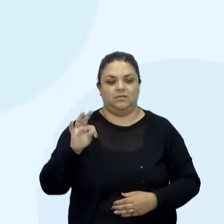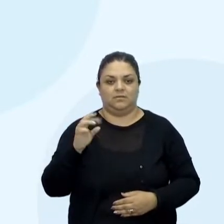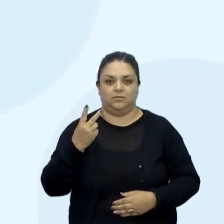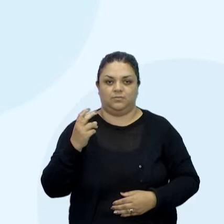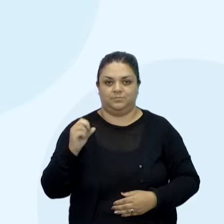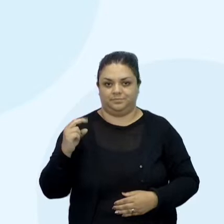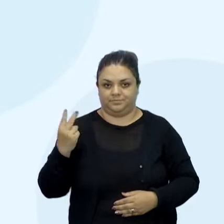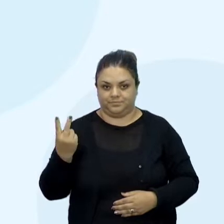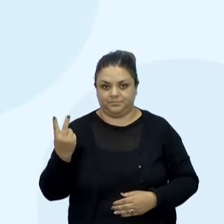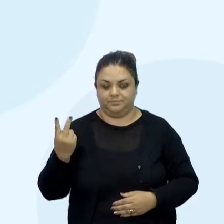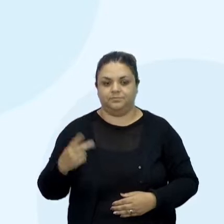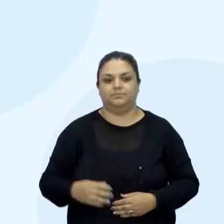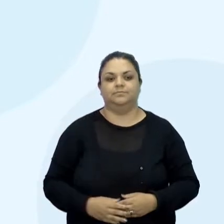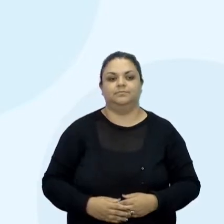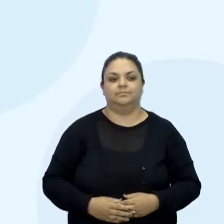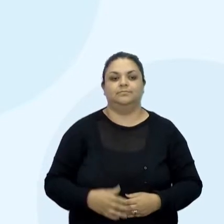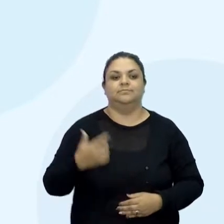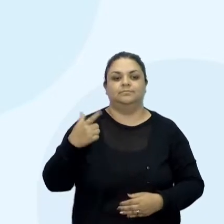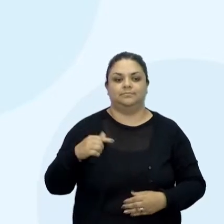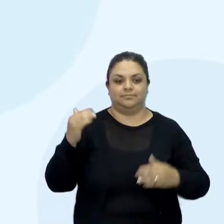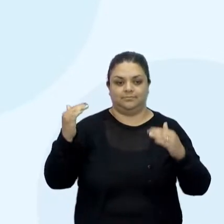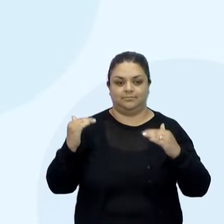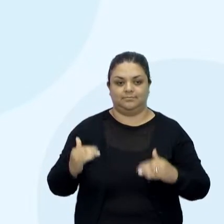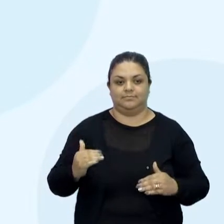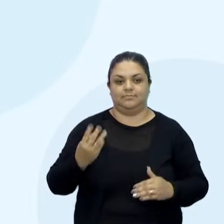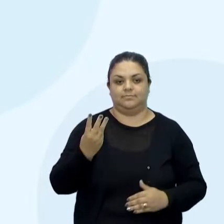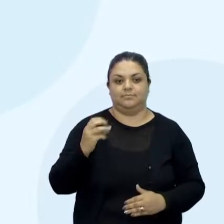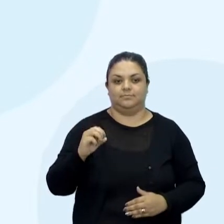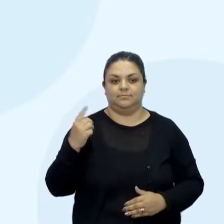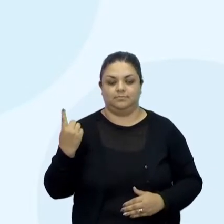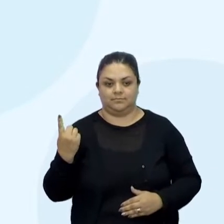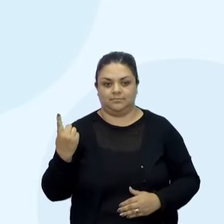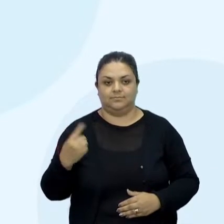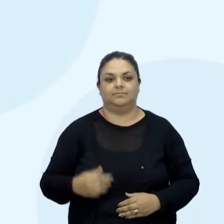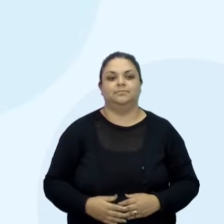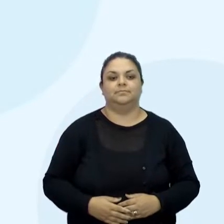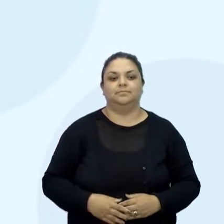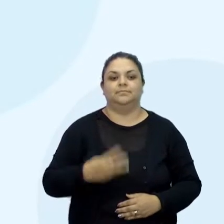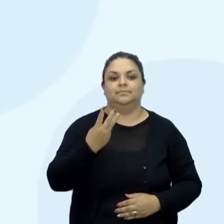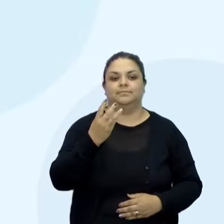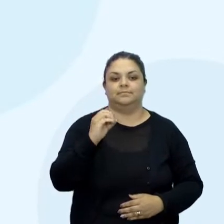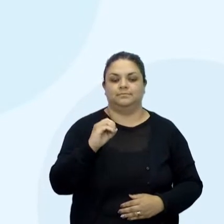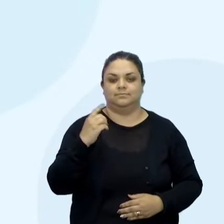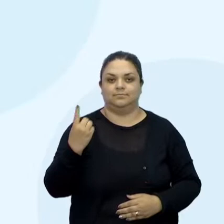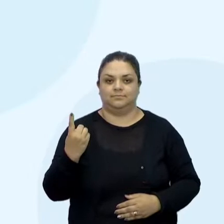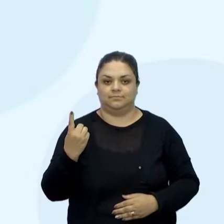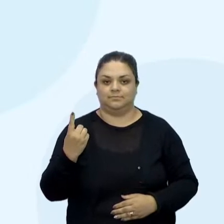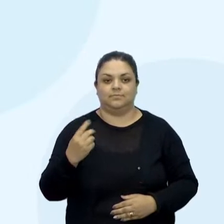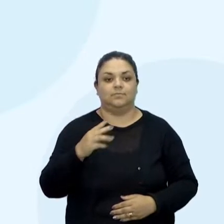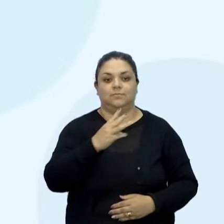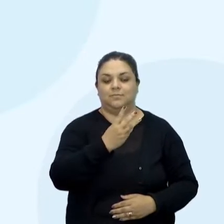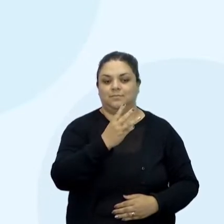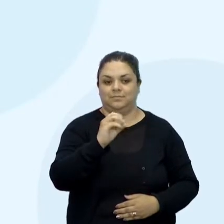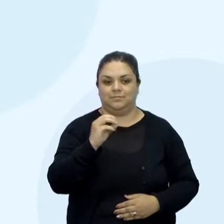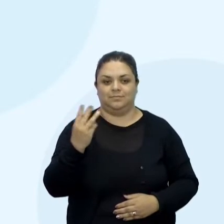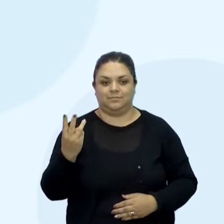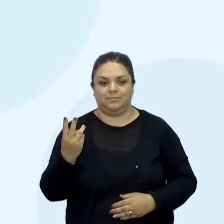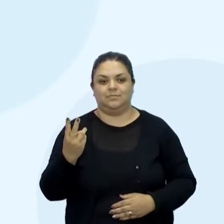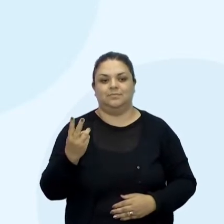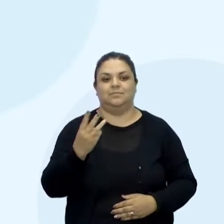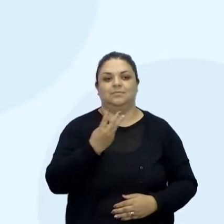202, M13CNT 301, depois M13CNT